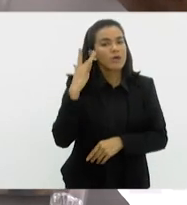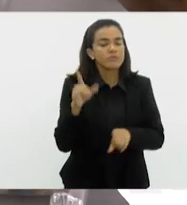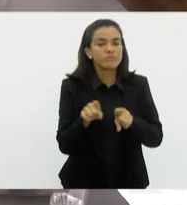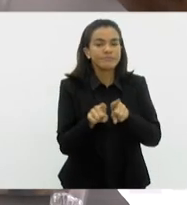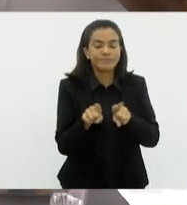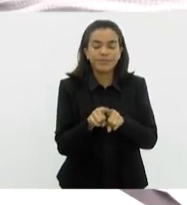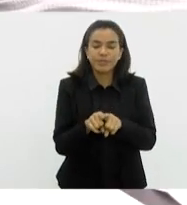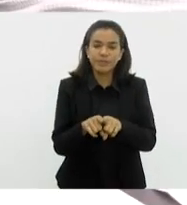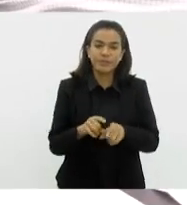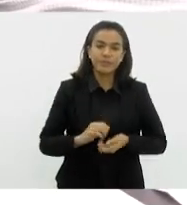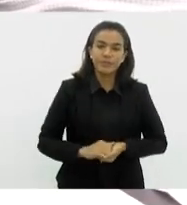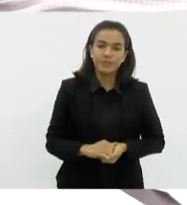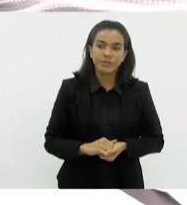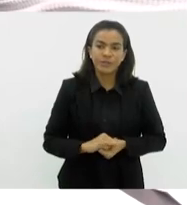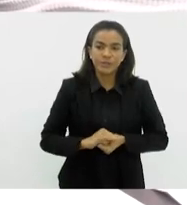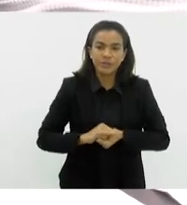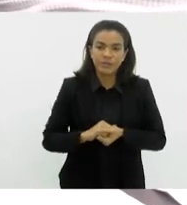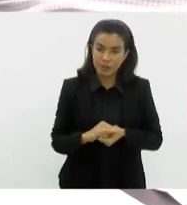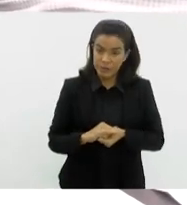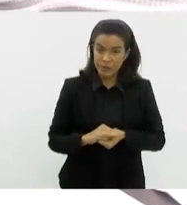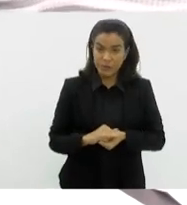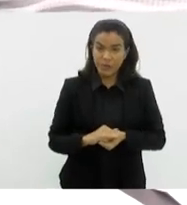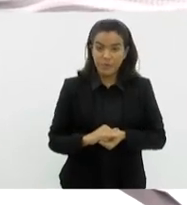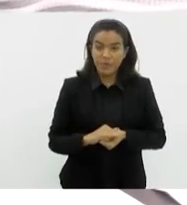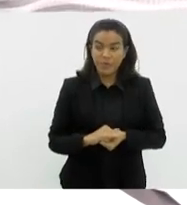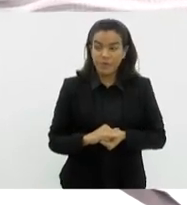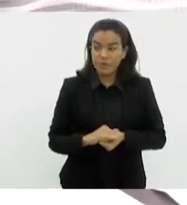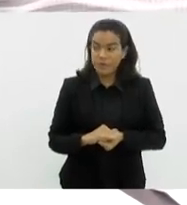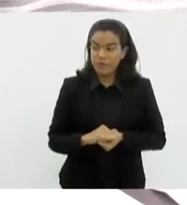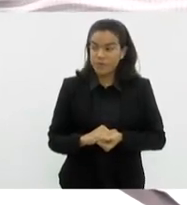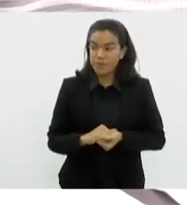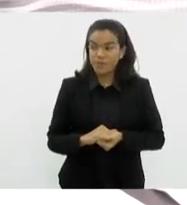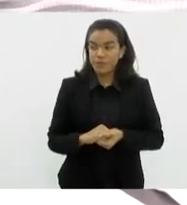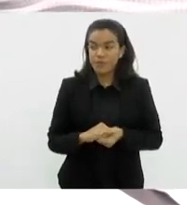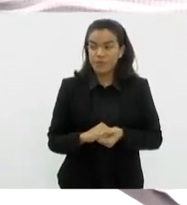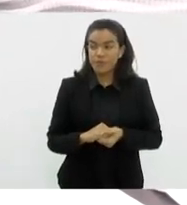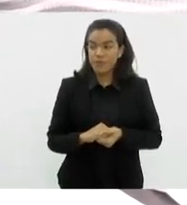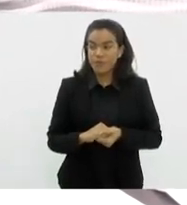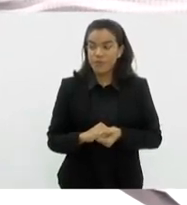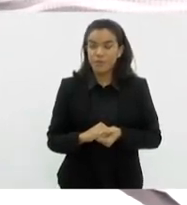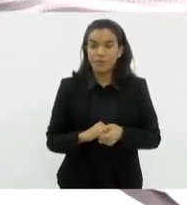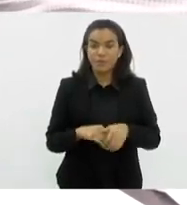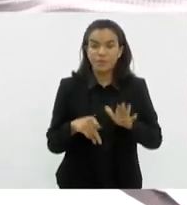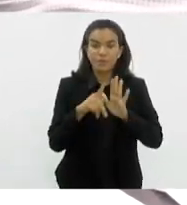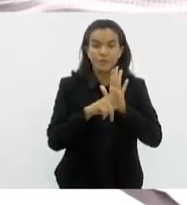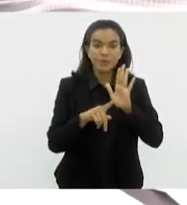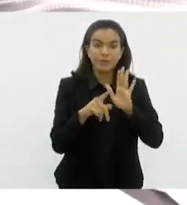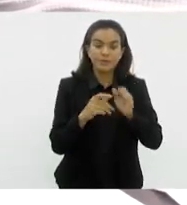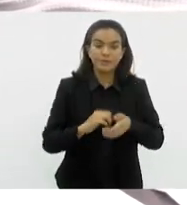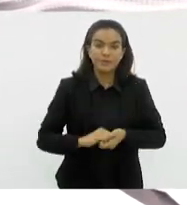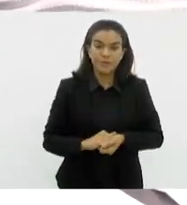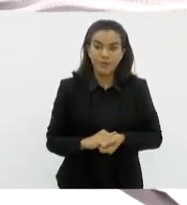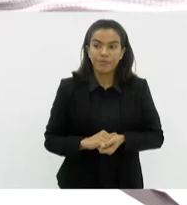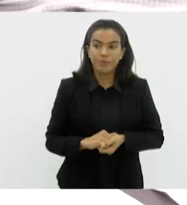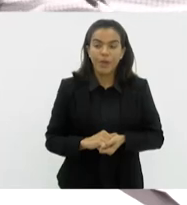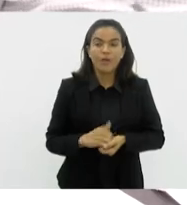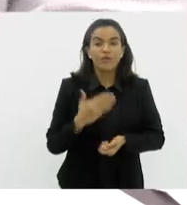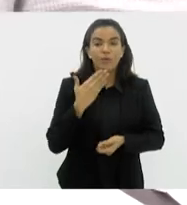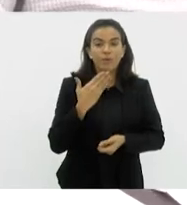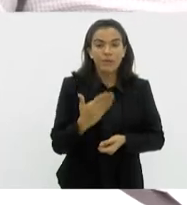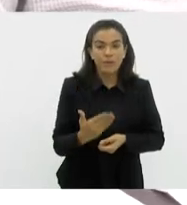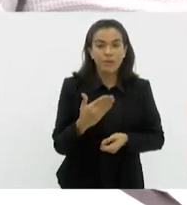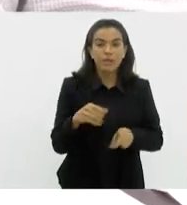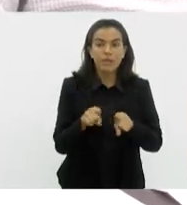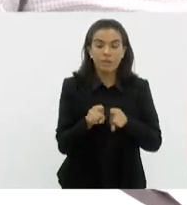mas por uma questão dele ter realmente lealdade me pedido, processual. Ainda por cima ser meu xará, tá certo. Então eu peço por uma